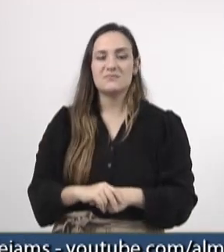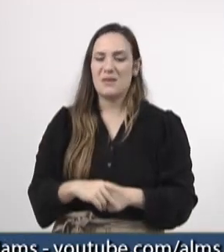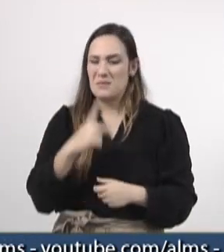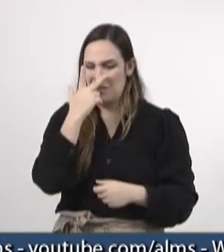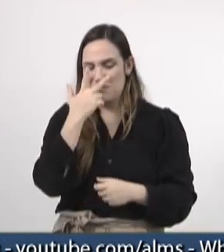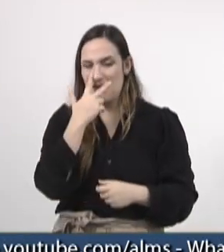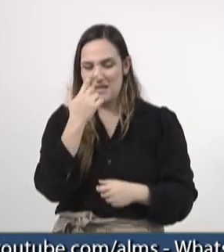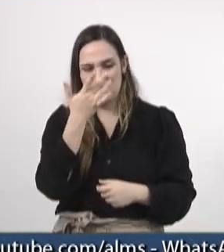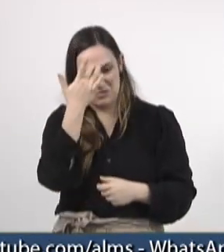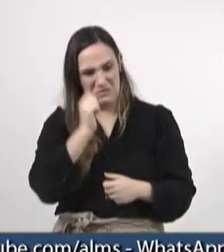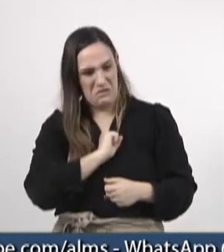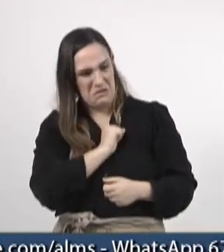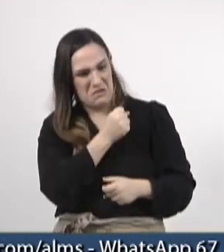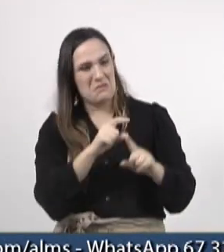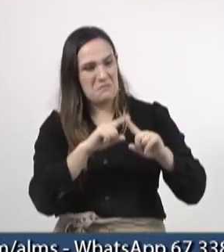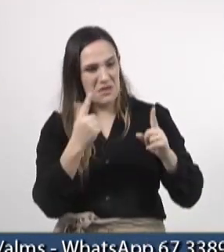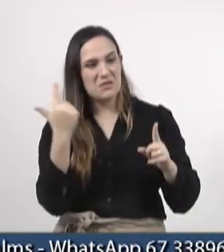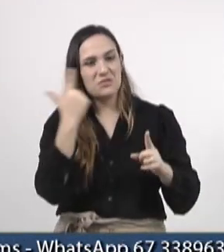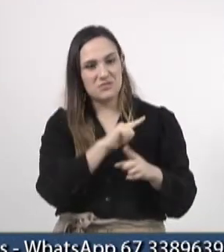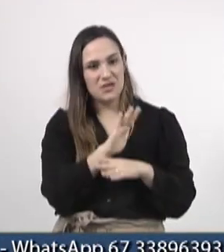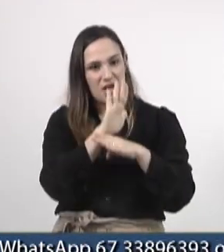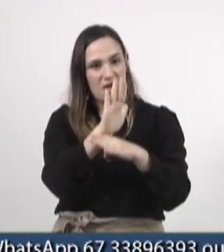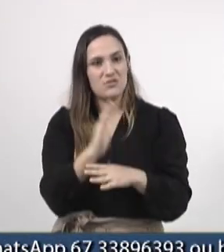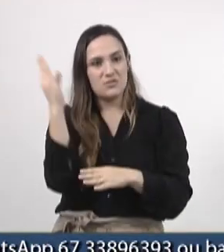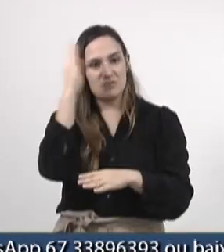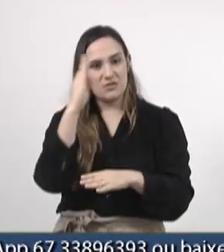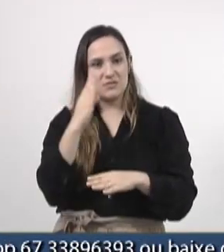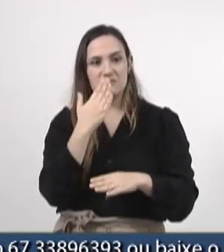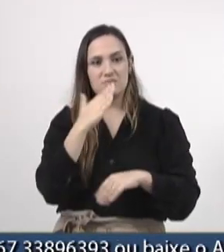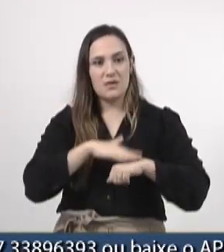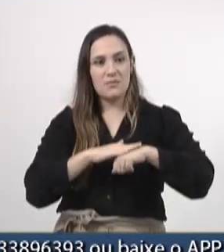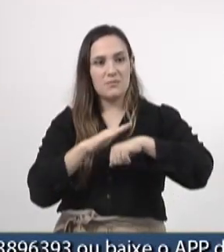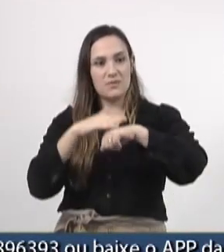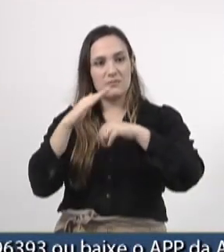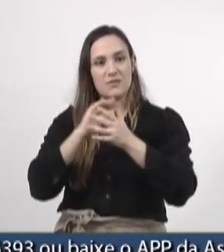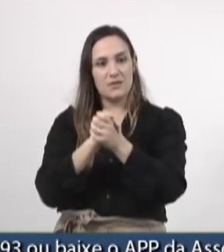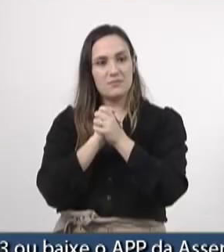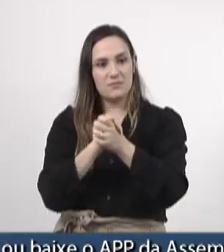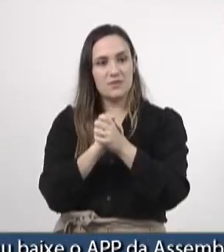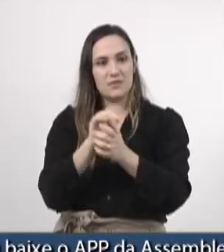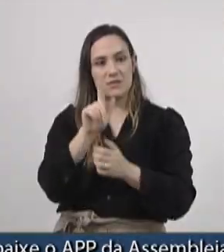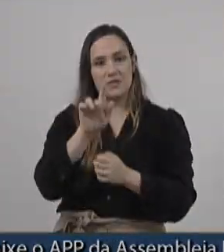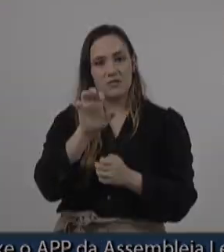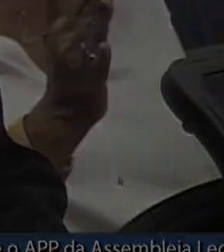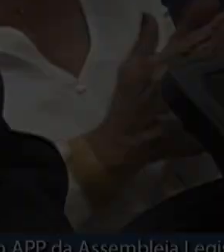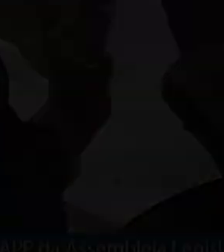seja, consegue fazer o Brasil produzir cada vez mais. Então, parabéns, viu, senhor Geraldo?